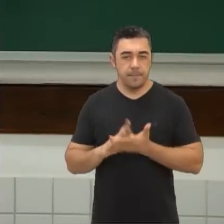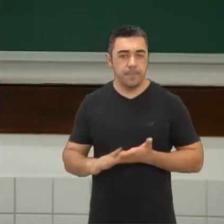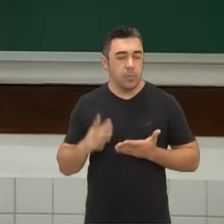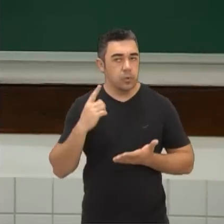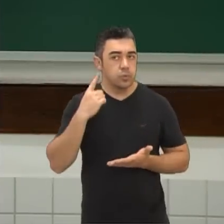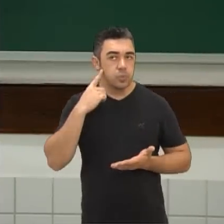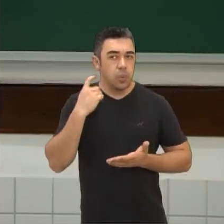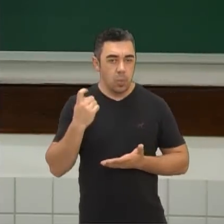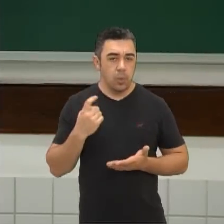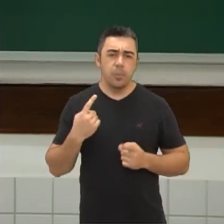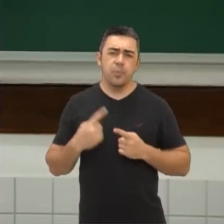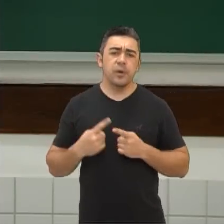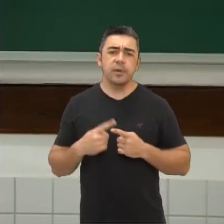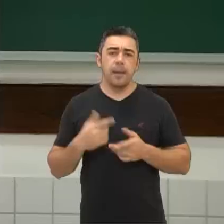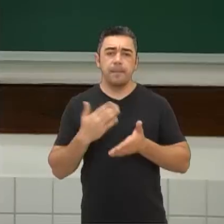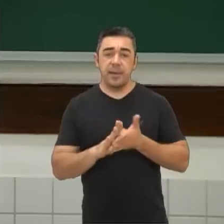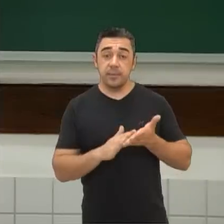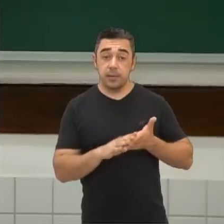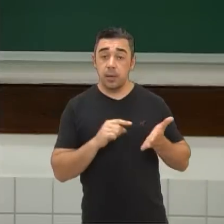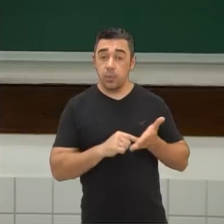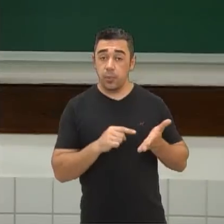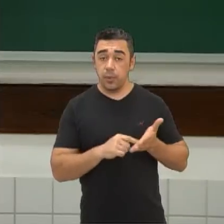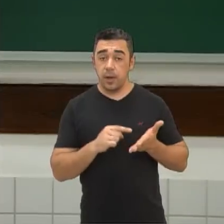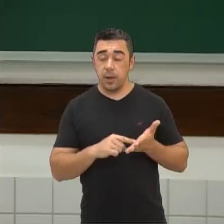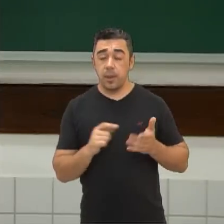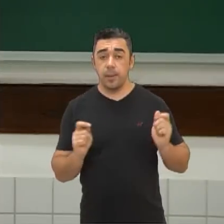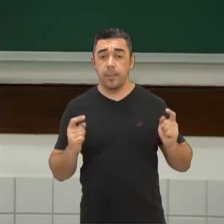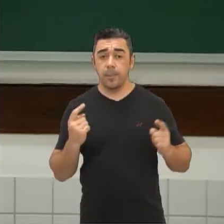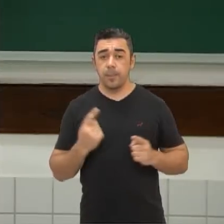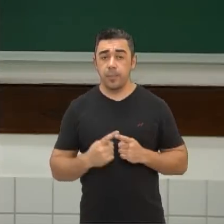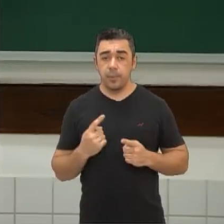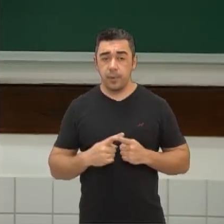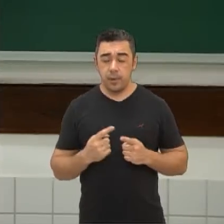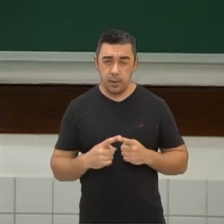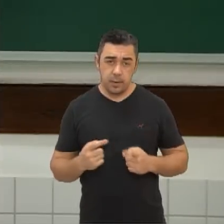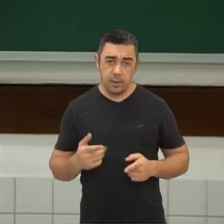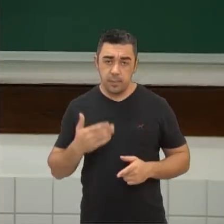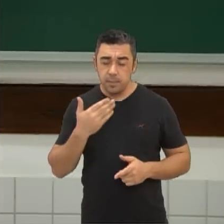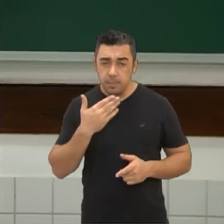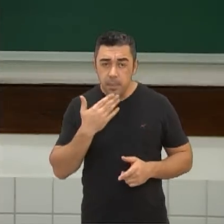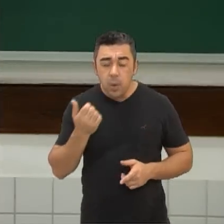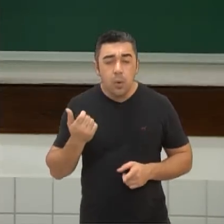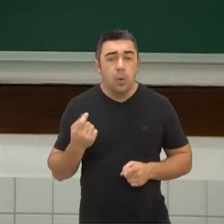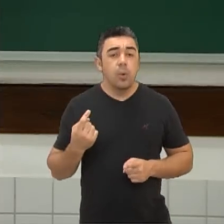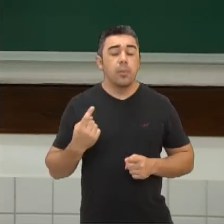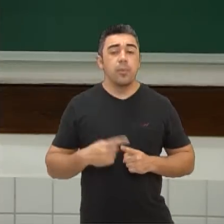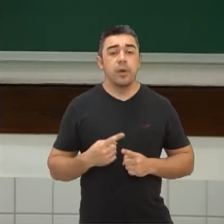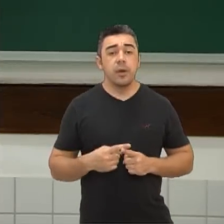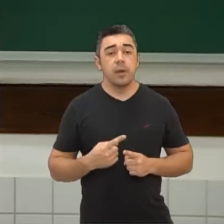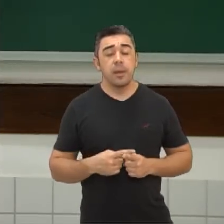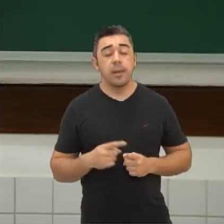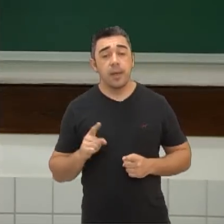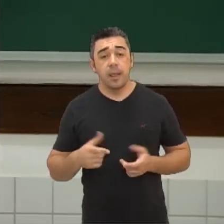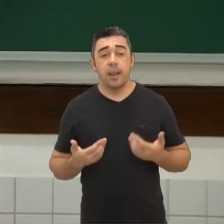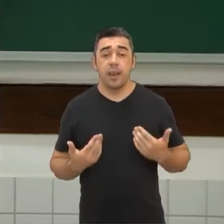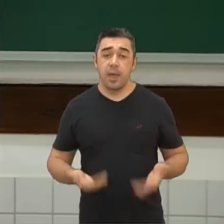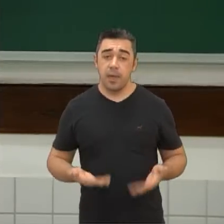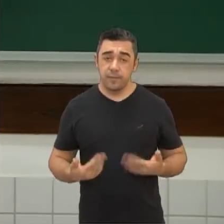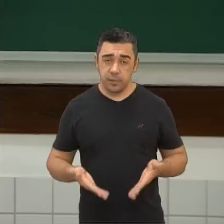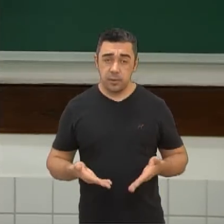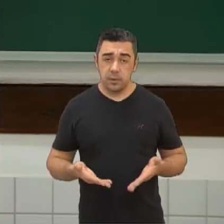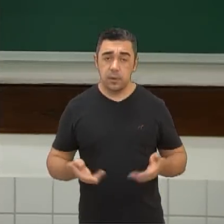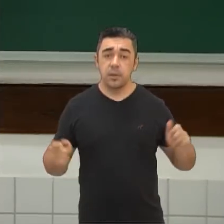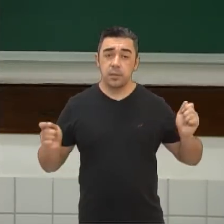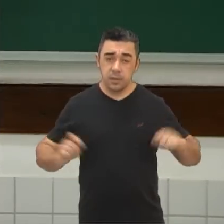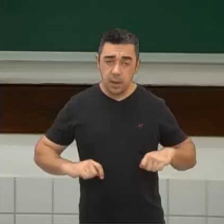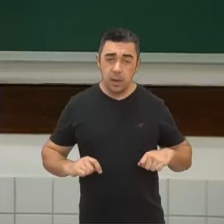uma dupla começa a tocar seus pandeiros e vão demarcando com o caminhar o passo da sua